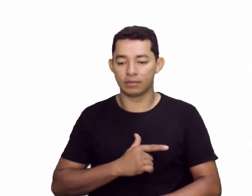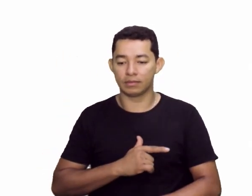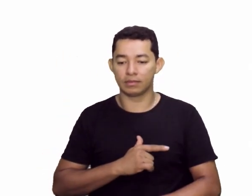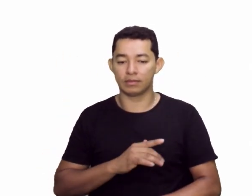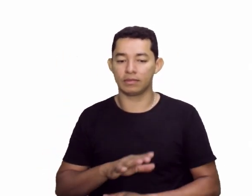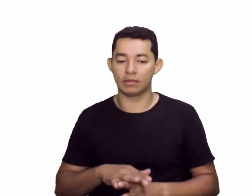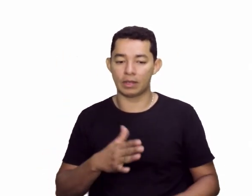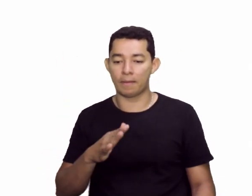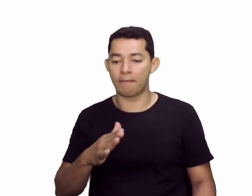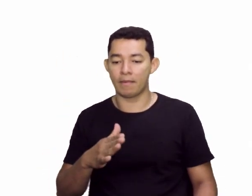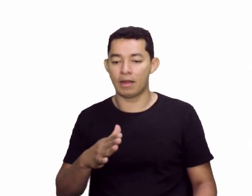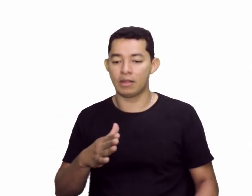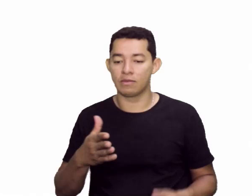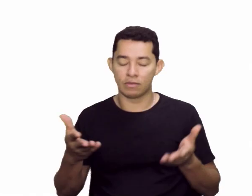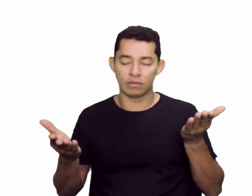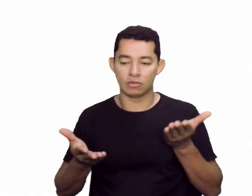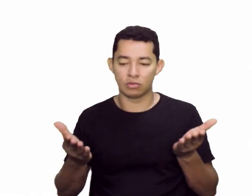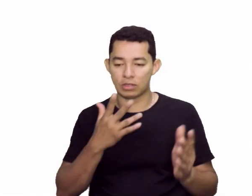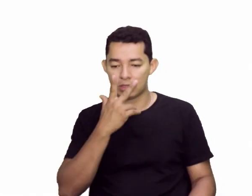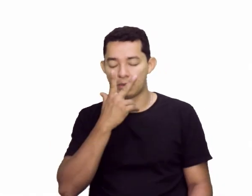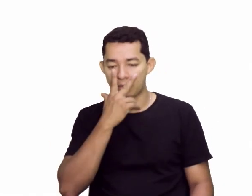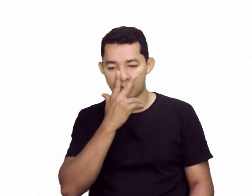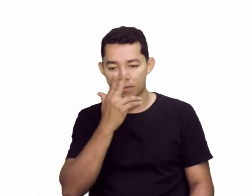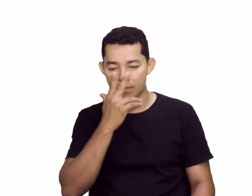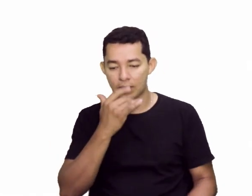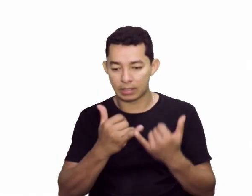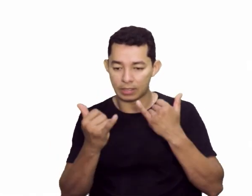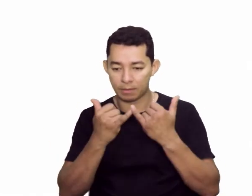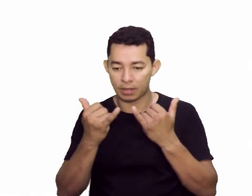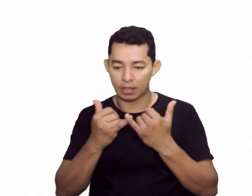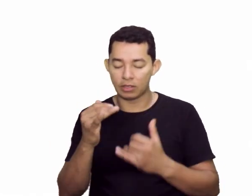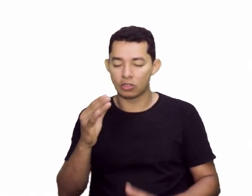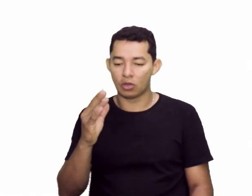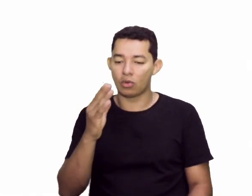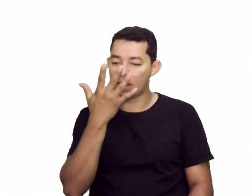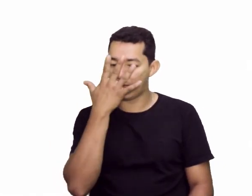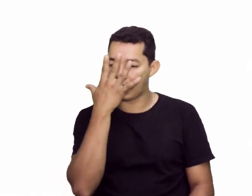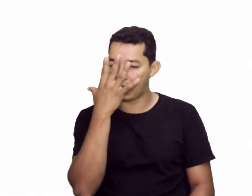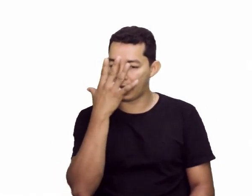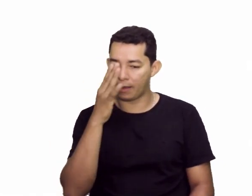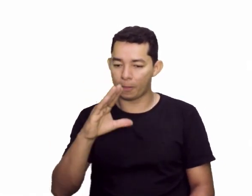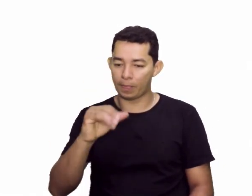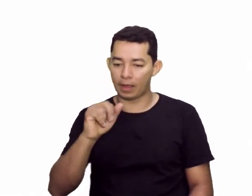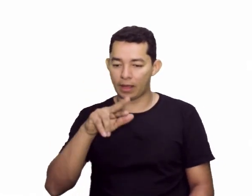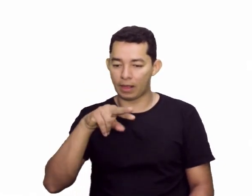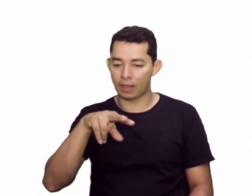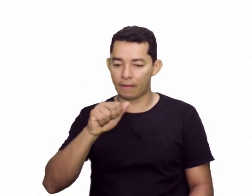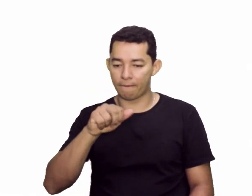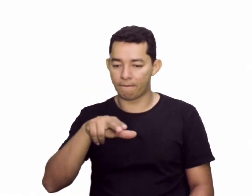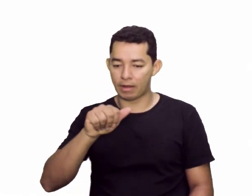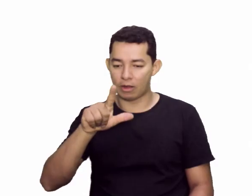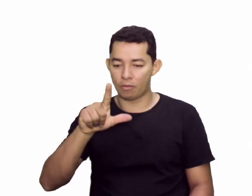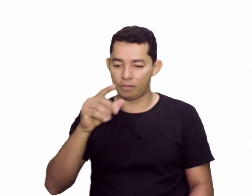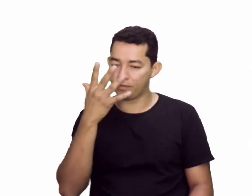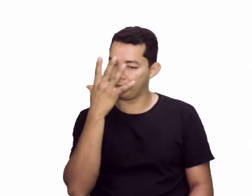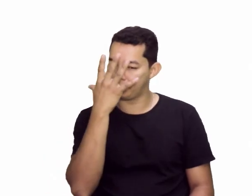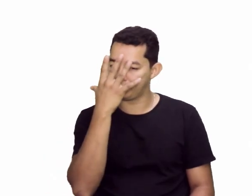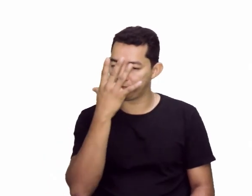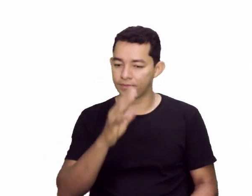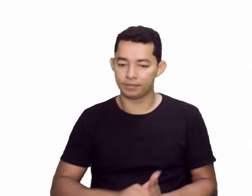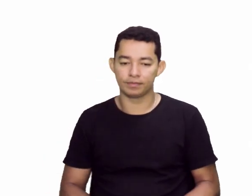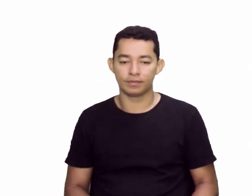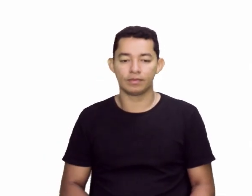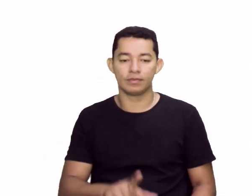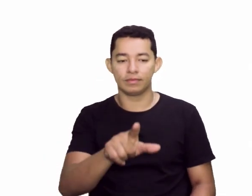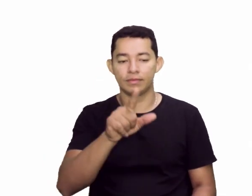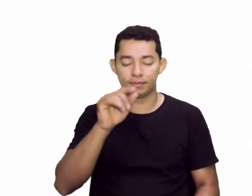do que é hoje o carnaval. Entendeu, Juvenal? Veio bater no que hoje é o carnaval. São essas